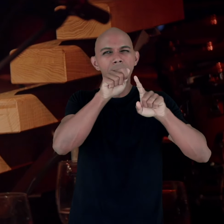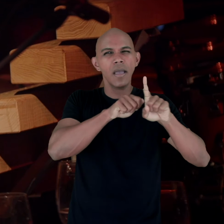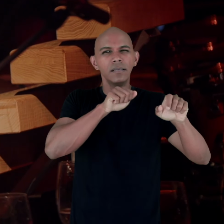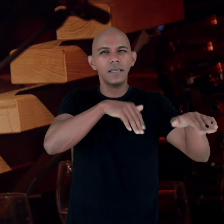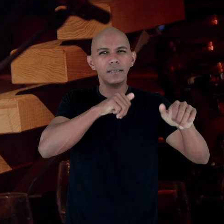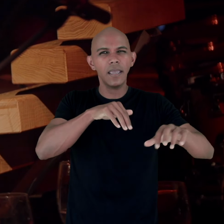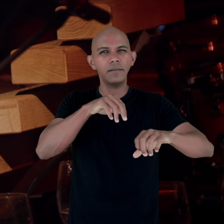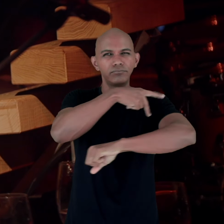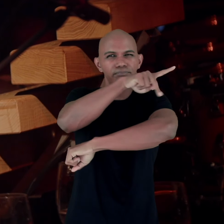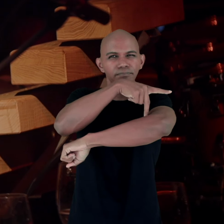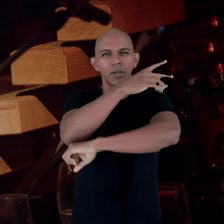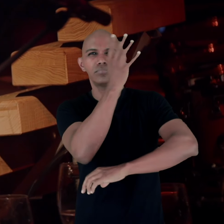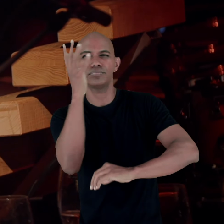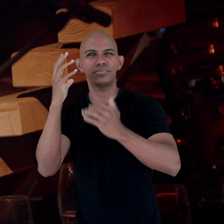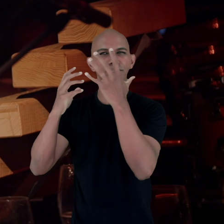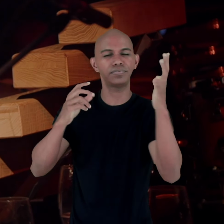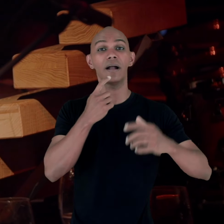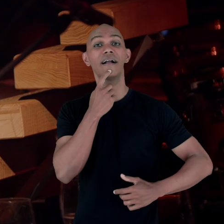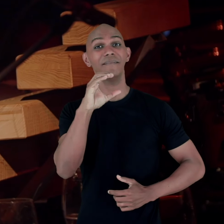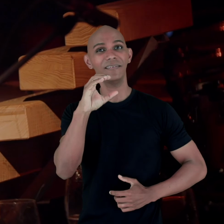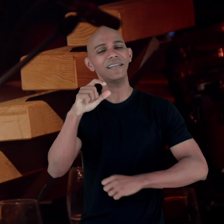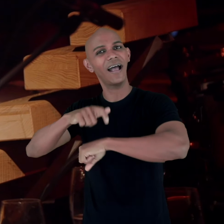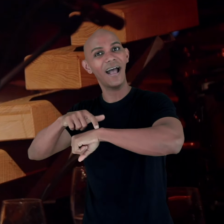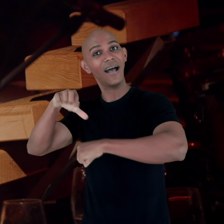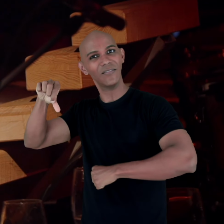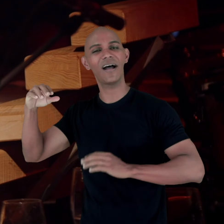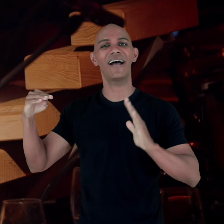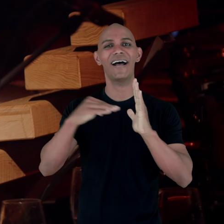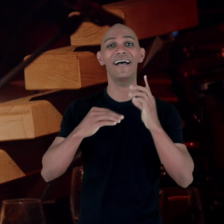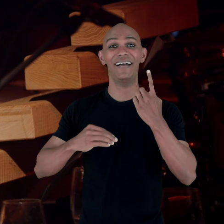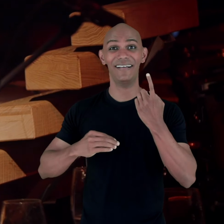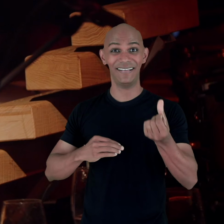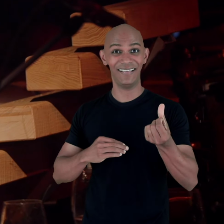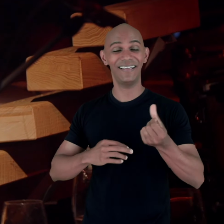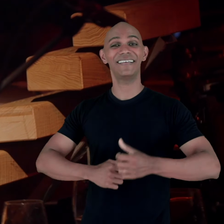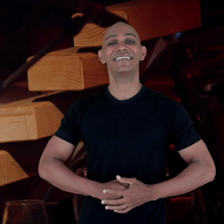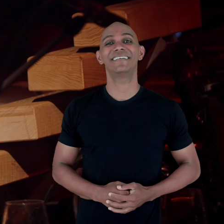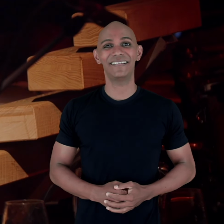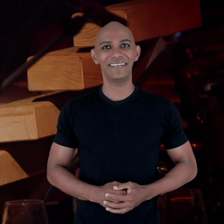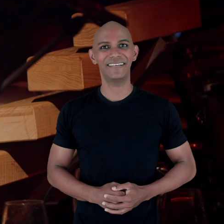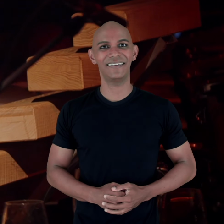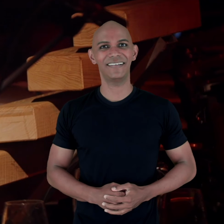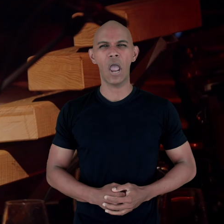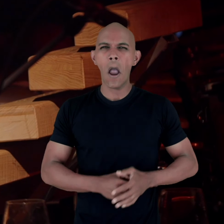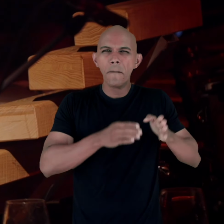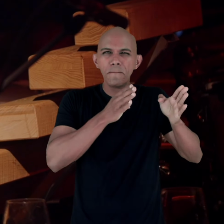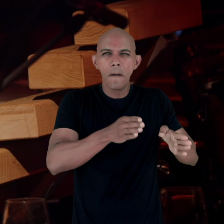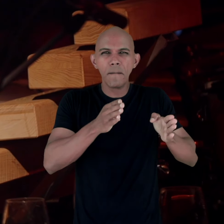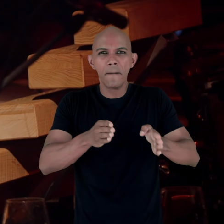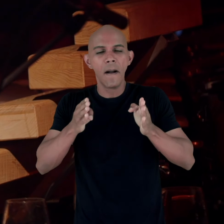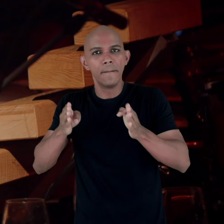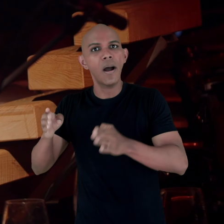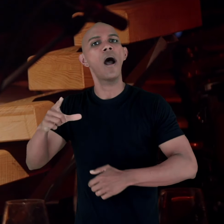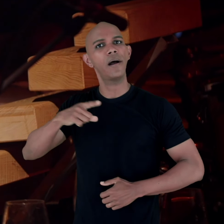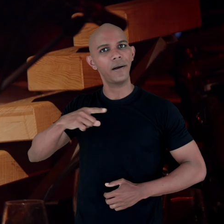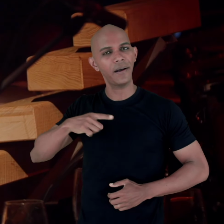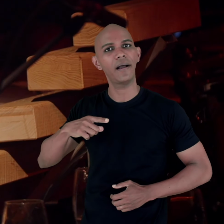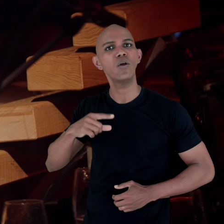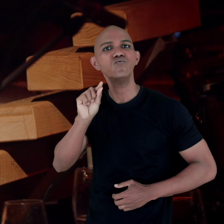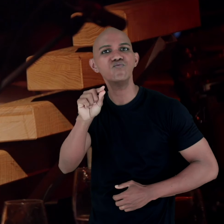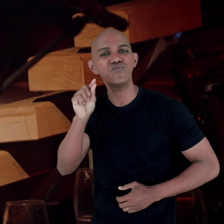de Campinas, das 9 às 16 horas. A programação do festival contará com oficinas de